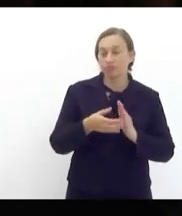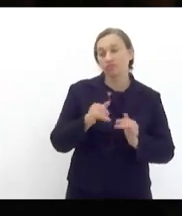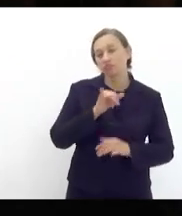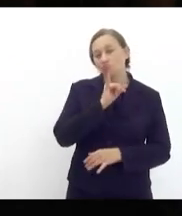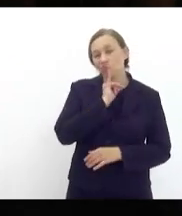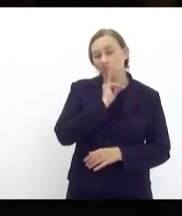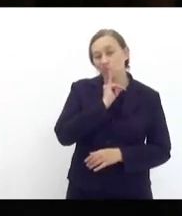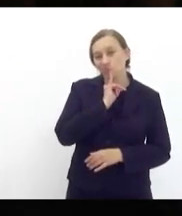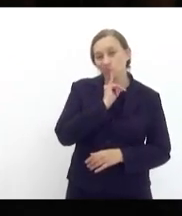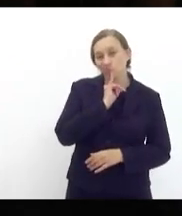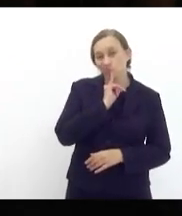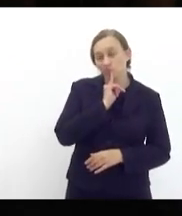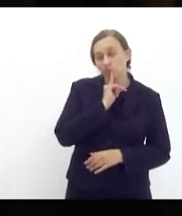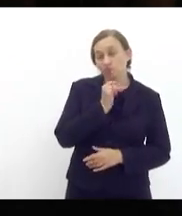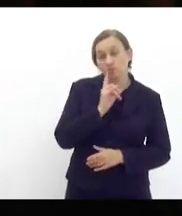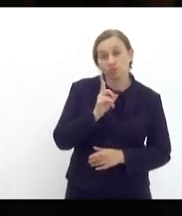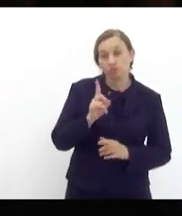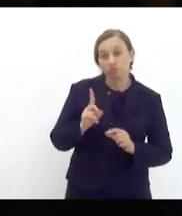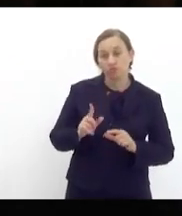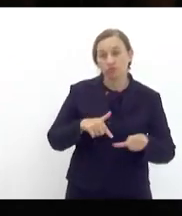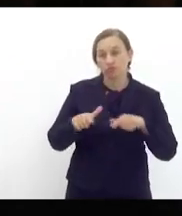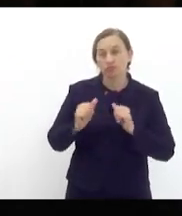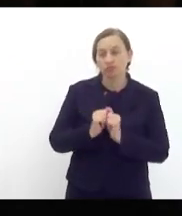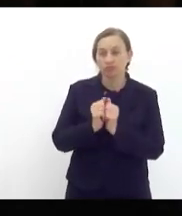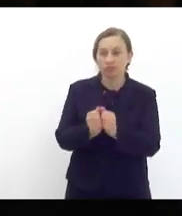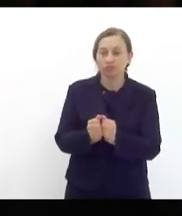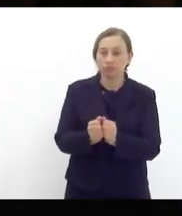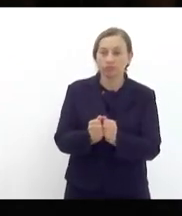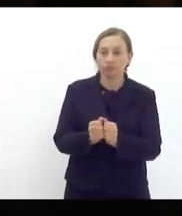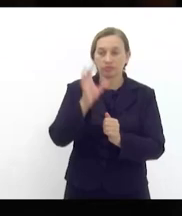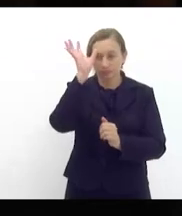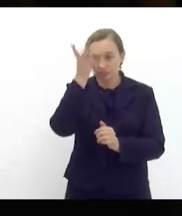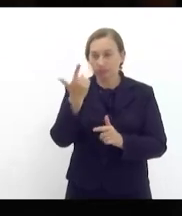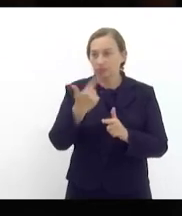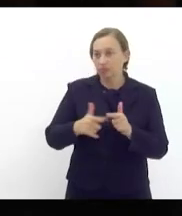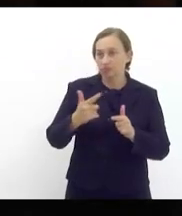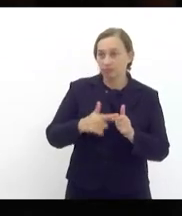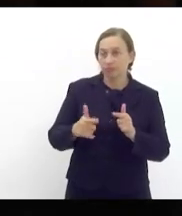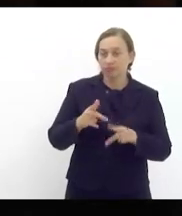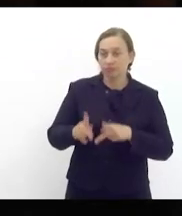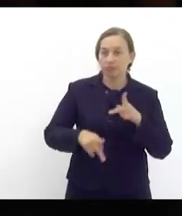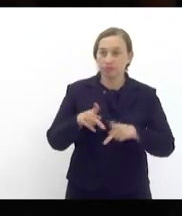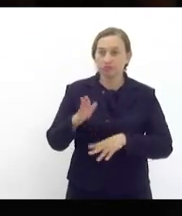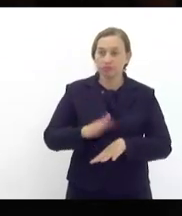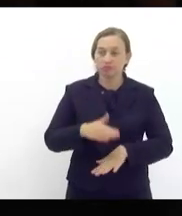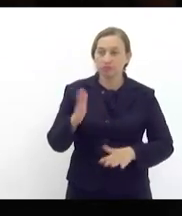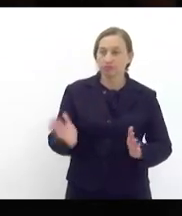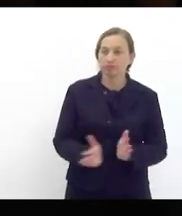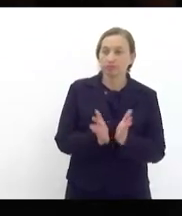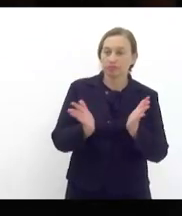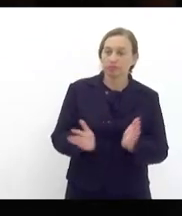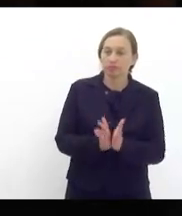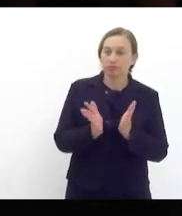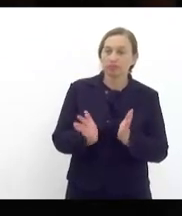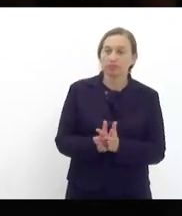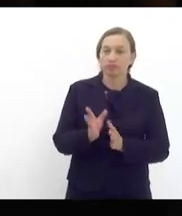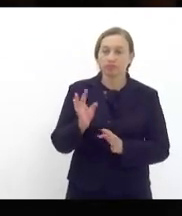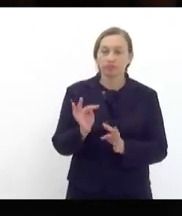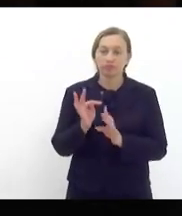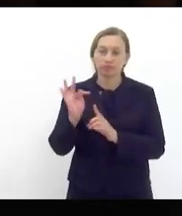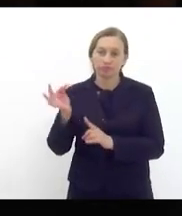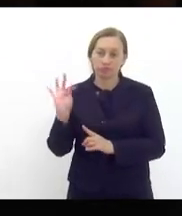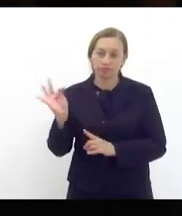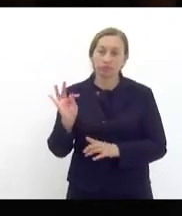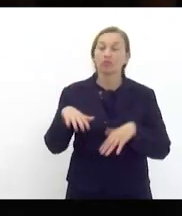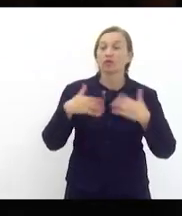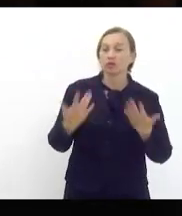infelizmente, não atuam junto para resolver o problema da população mais empobrecida de Teresópolis. Então,